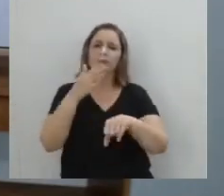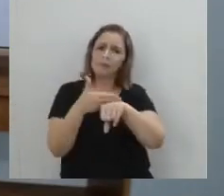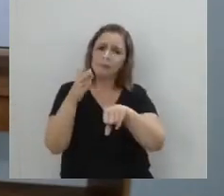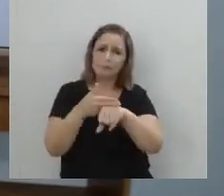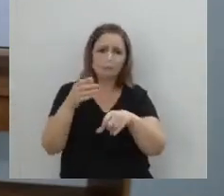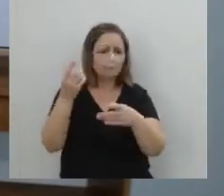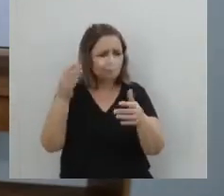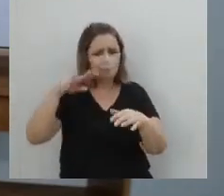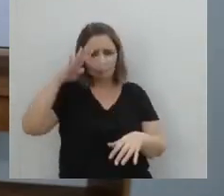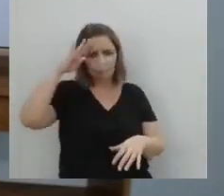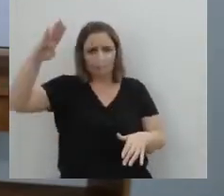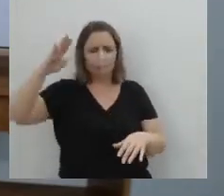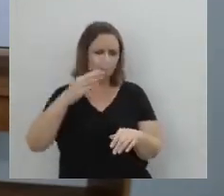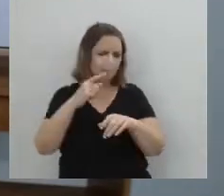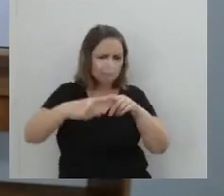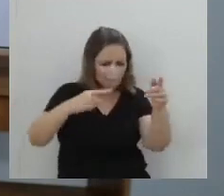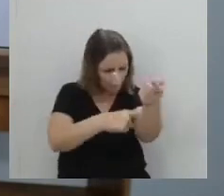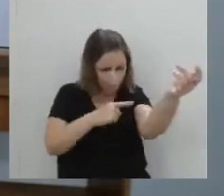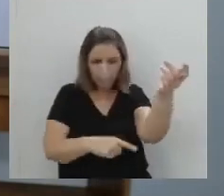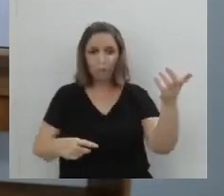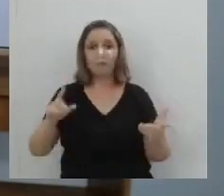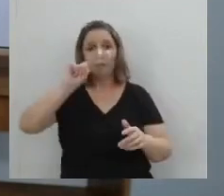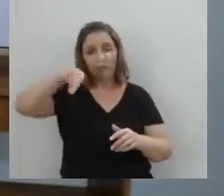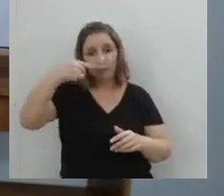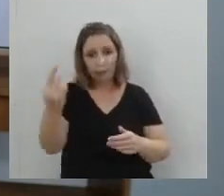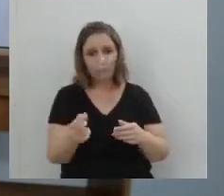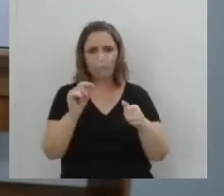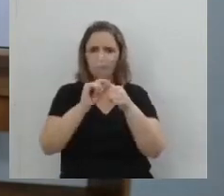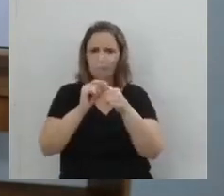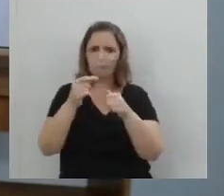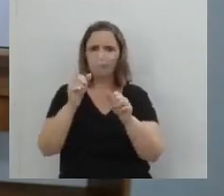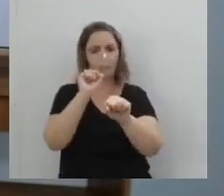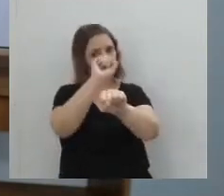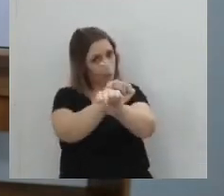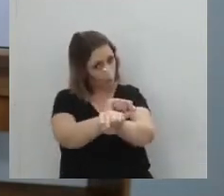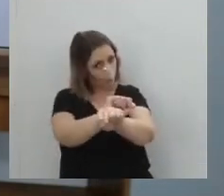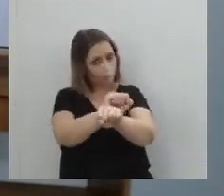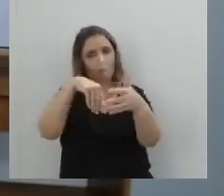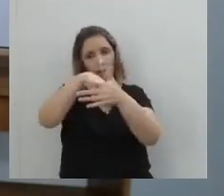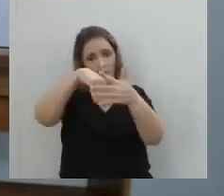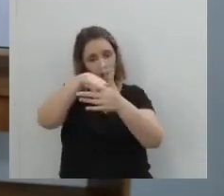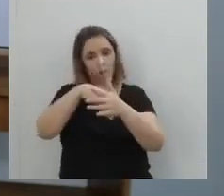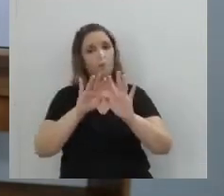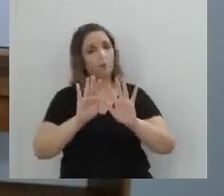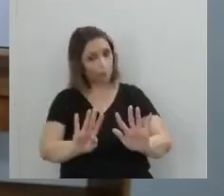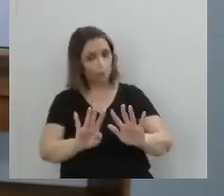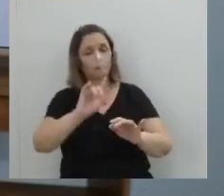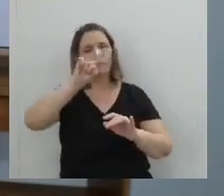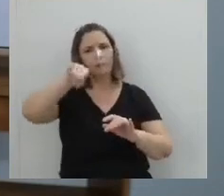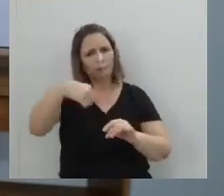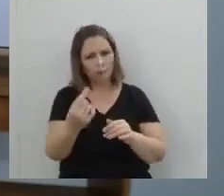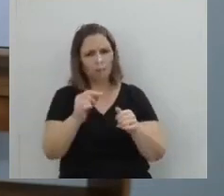prática, estavam se machucando. Então, depois que foi reformulada, teve uma parada no futebol desta forma e